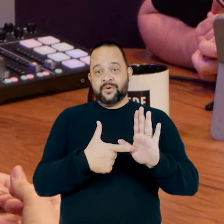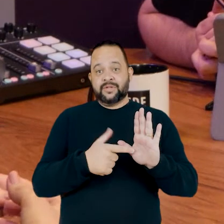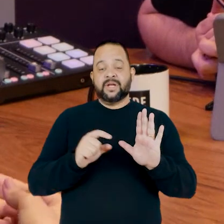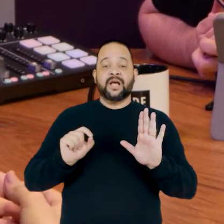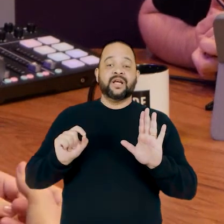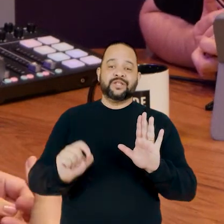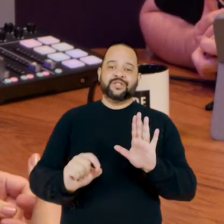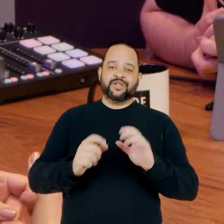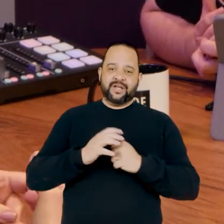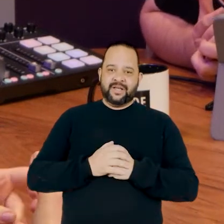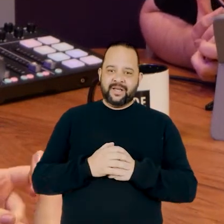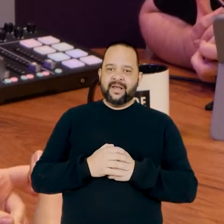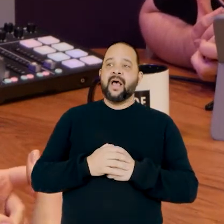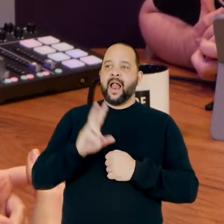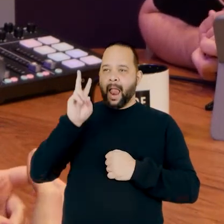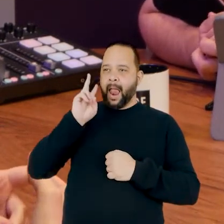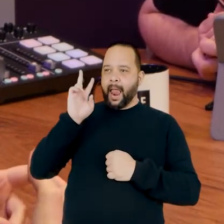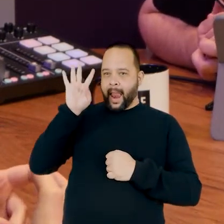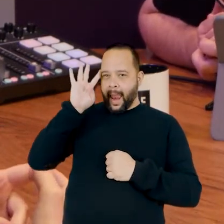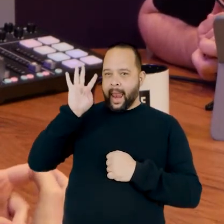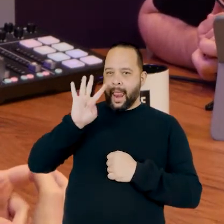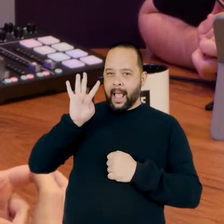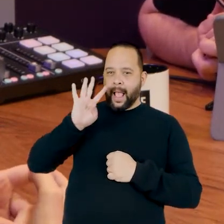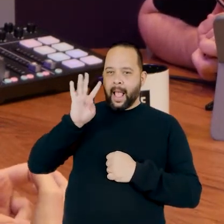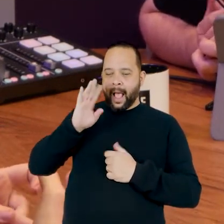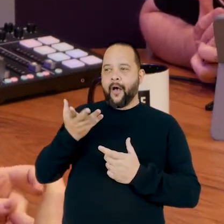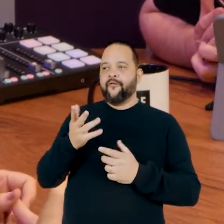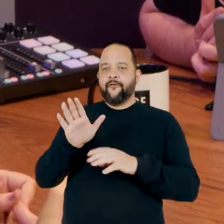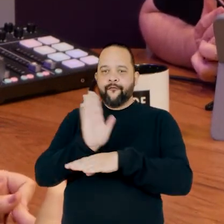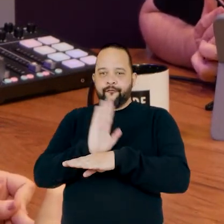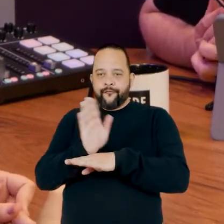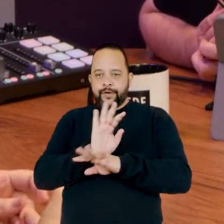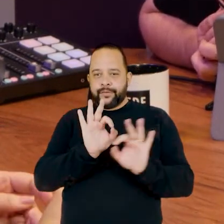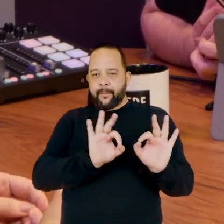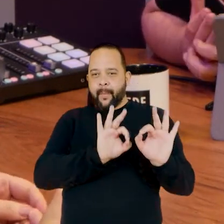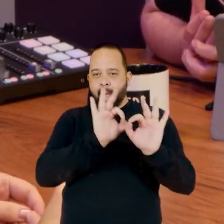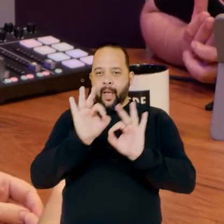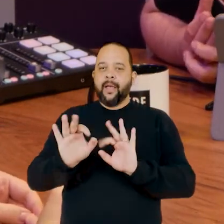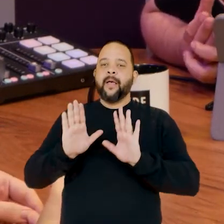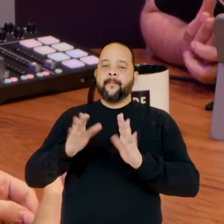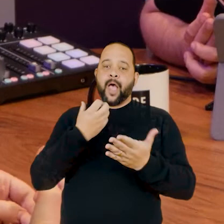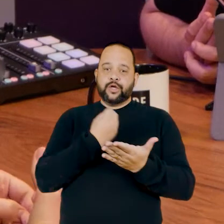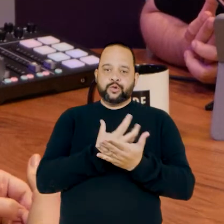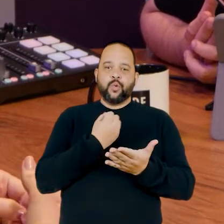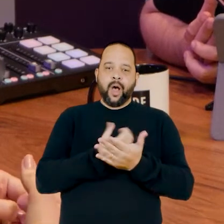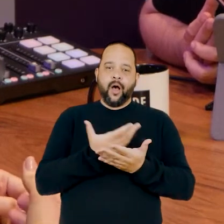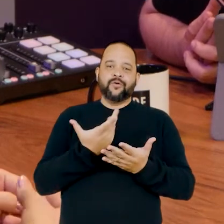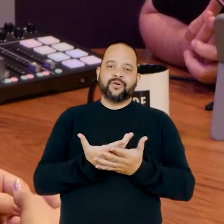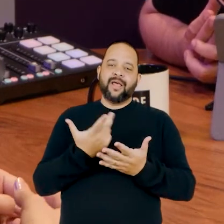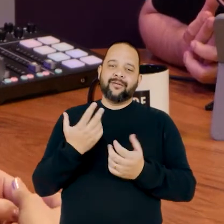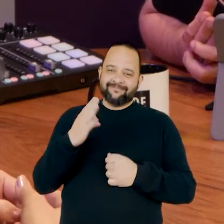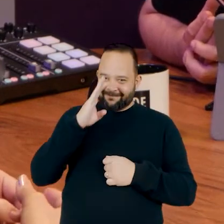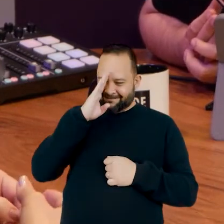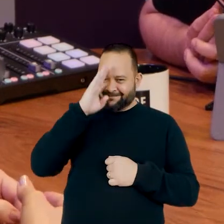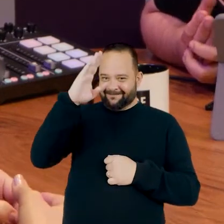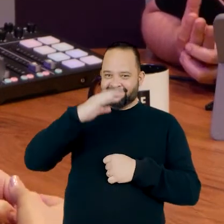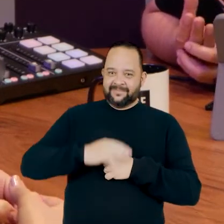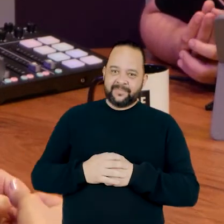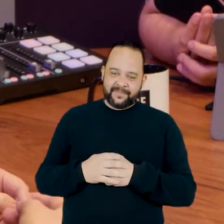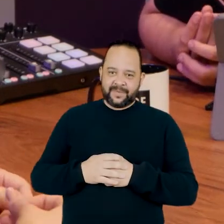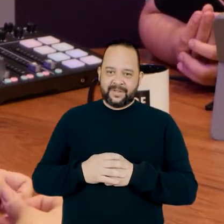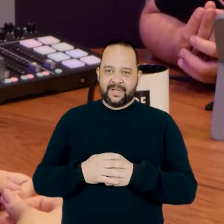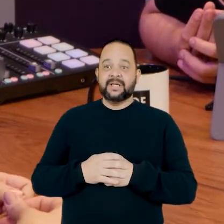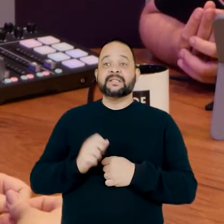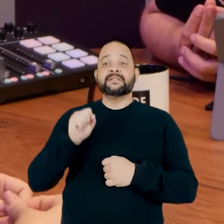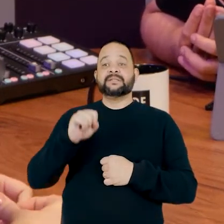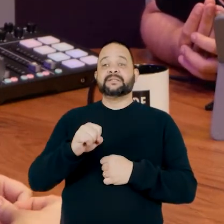coloca, Putz, é legal ter vídeo e tudo mais, mas o áudio, né? Ele é a alma do conteúdo. É isso aí. Então,